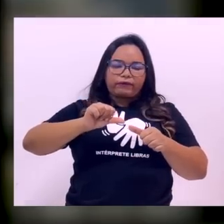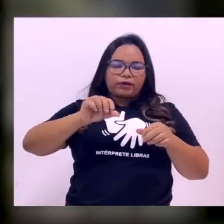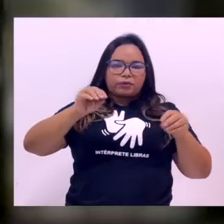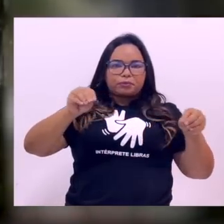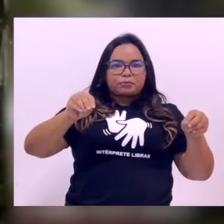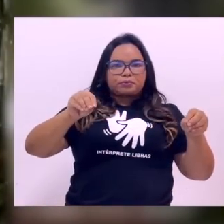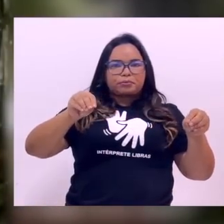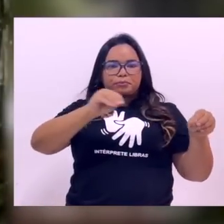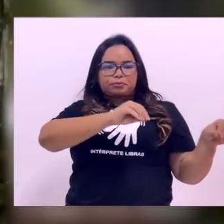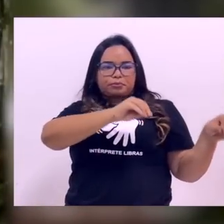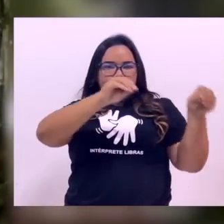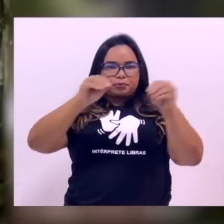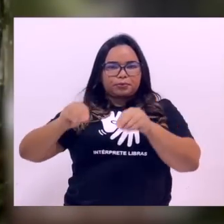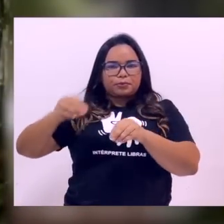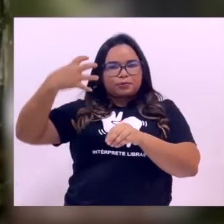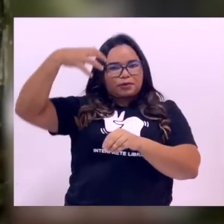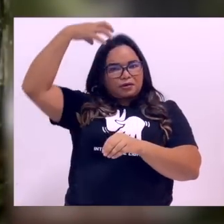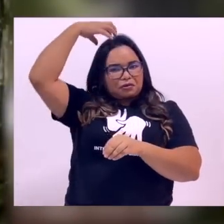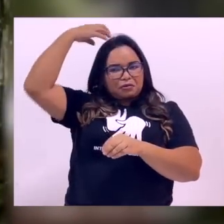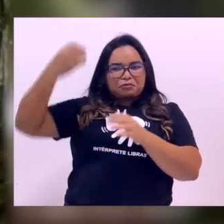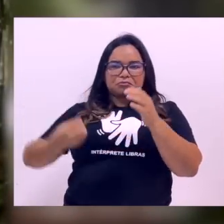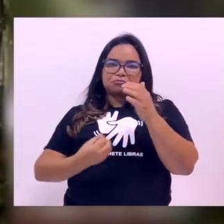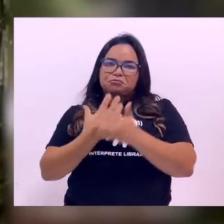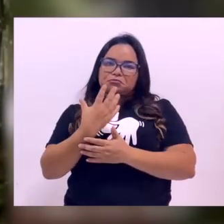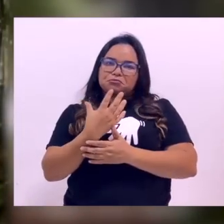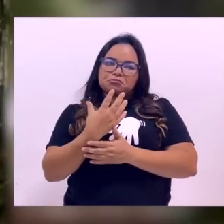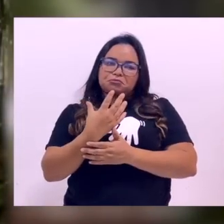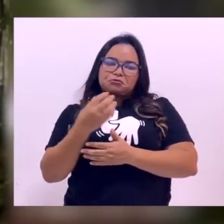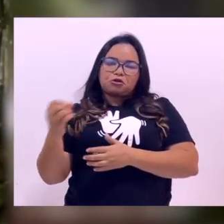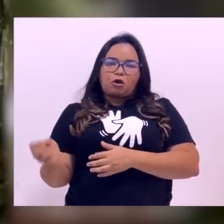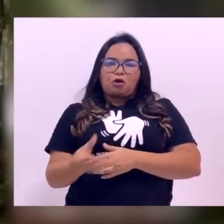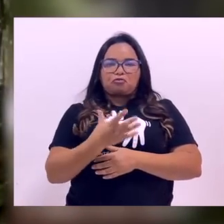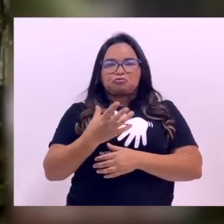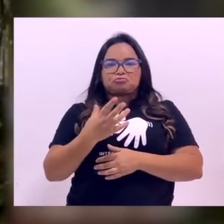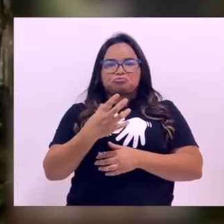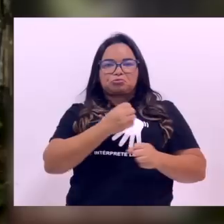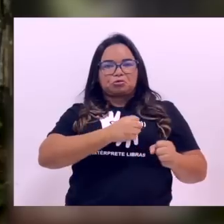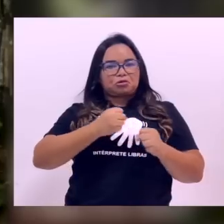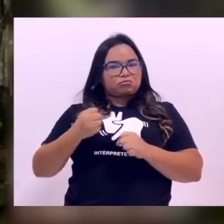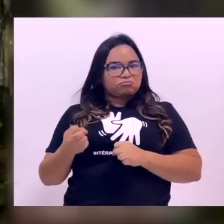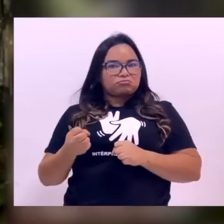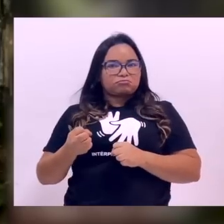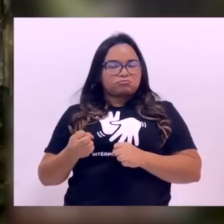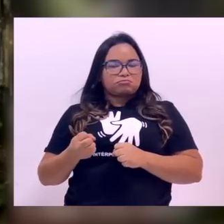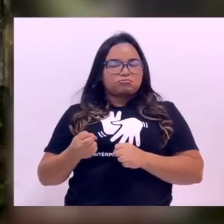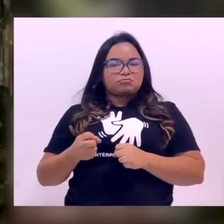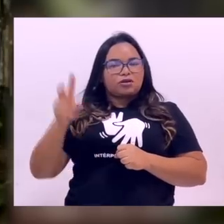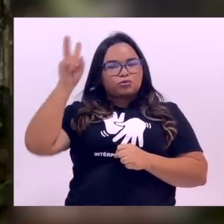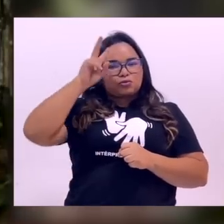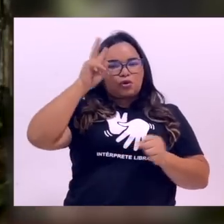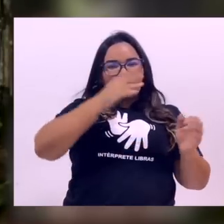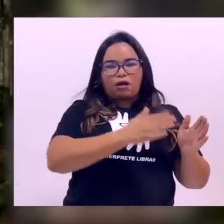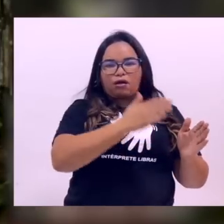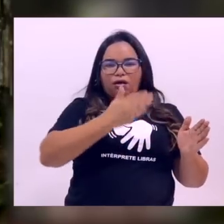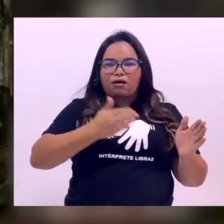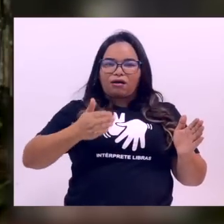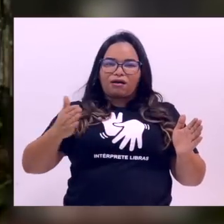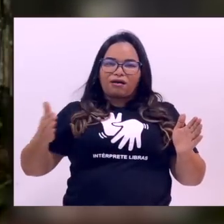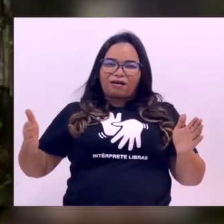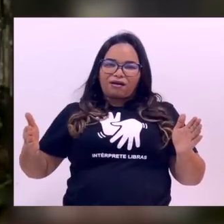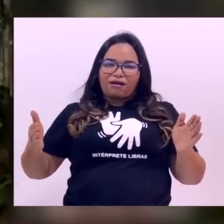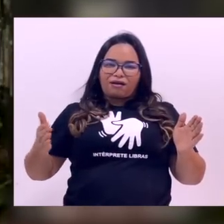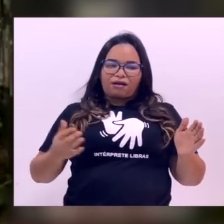e estabelece reis. Então, essa vai ser uma história de como os reinos se levantam e como os